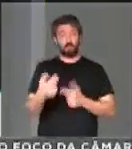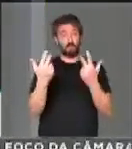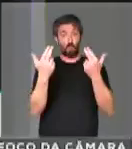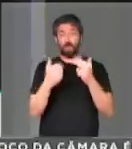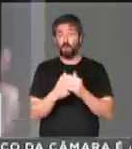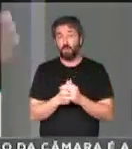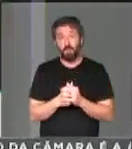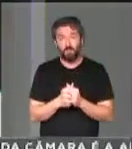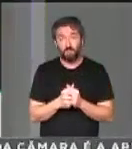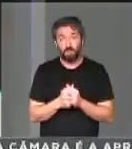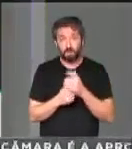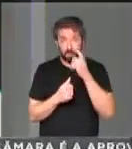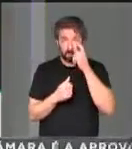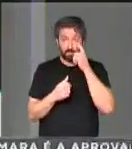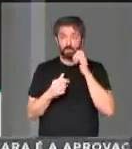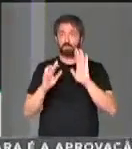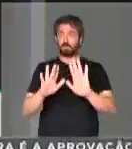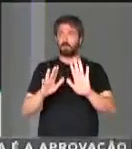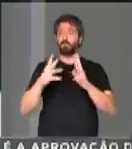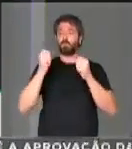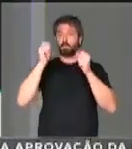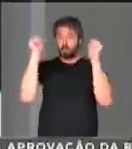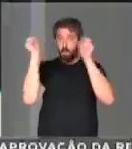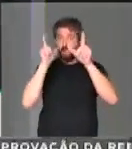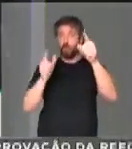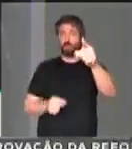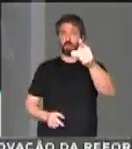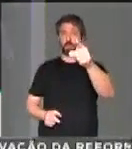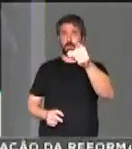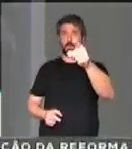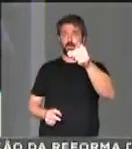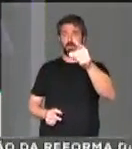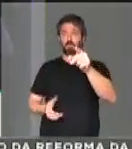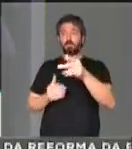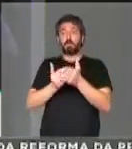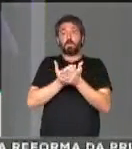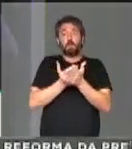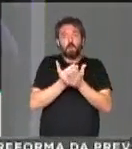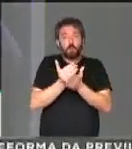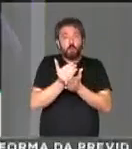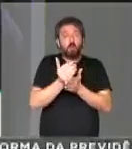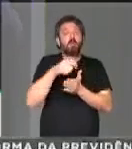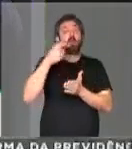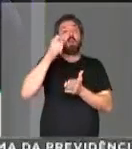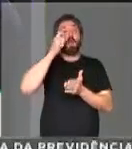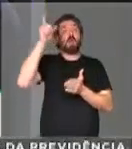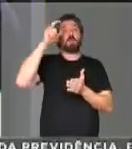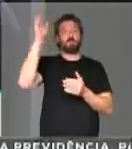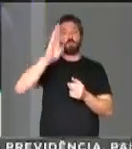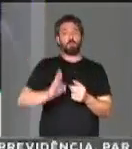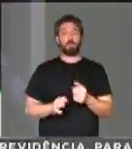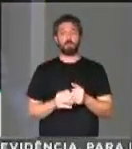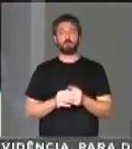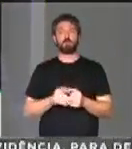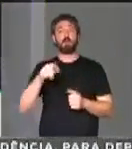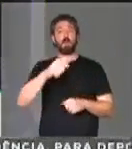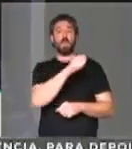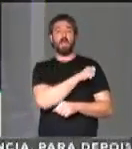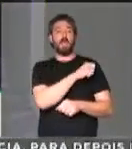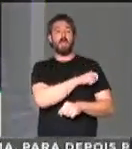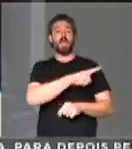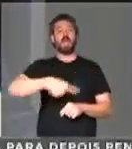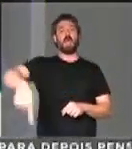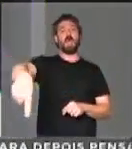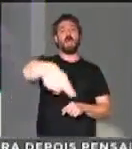também. Portanto, é preciso que o país acorde, e quem começa a despertar o país são os